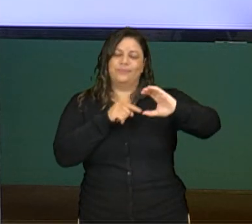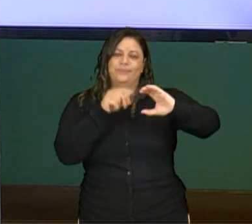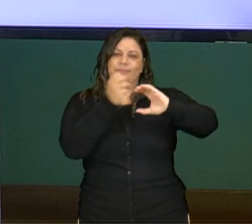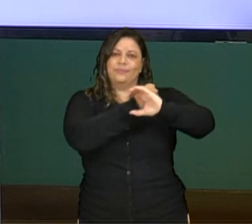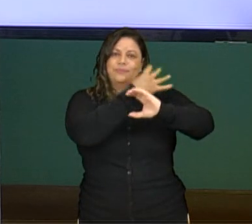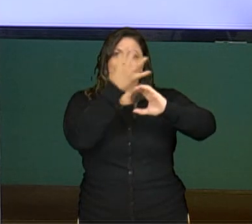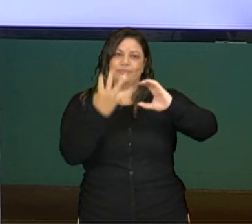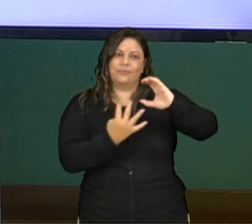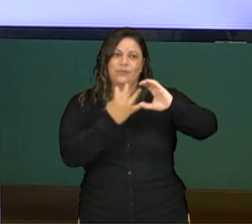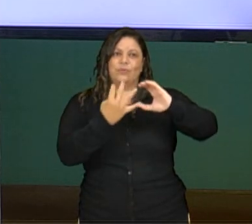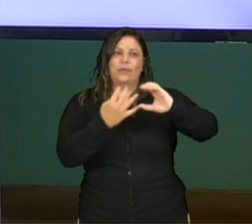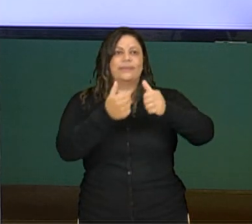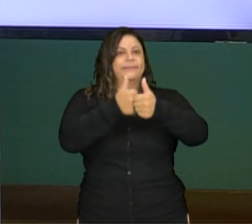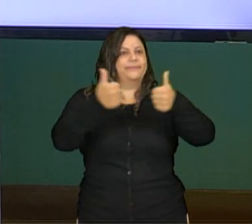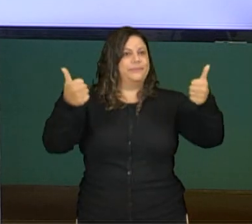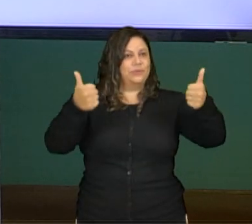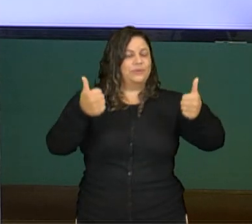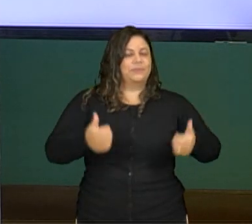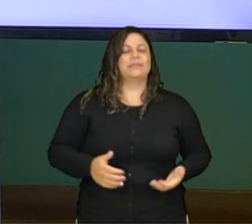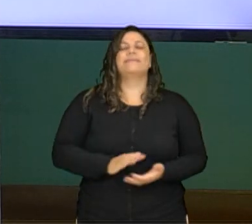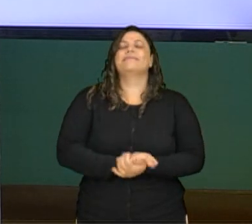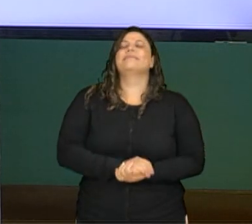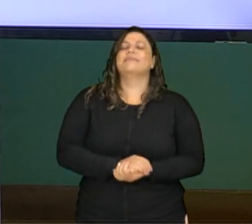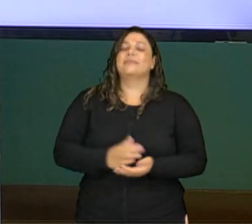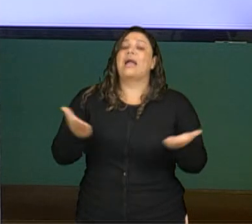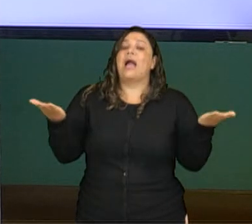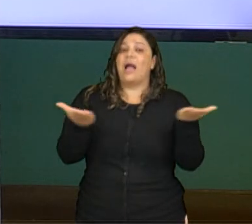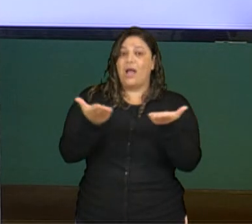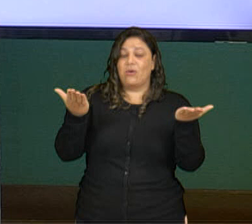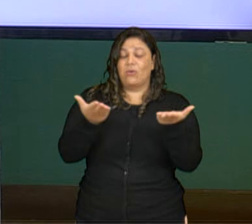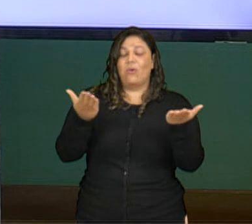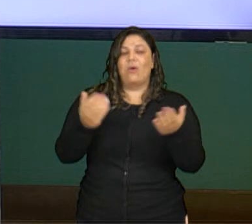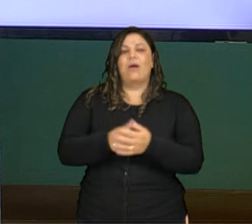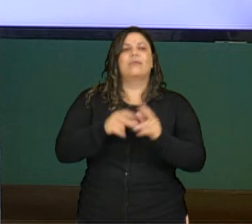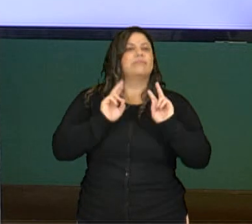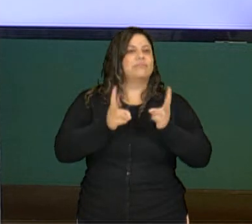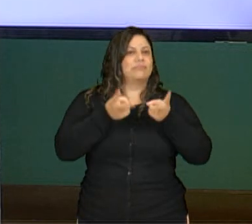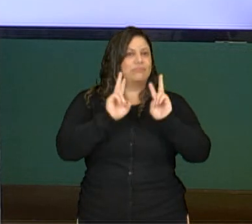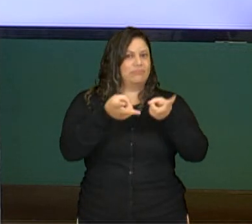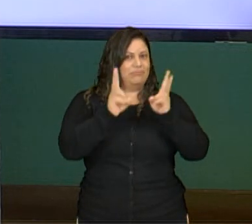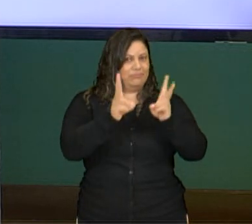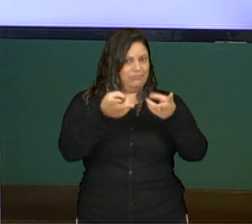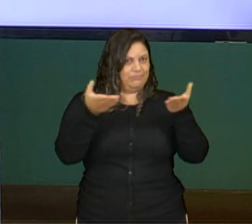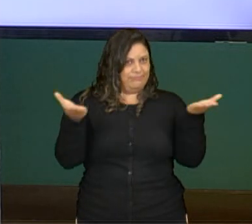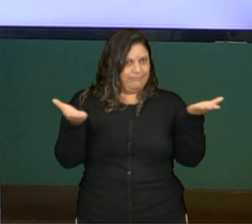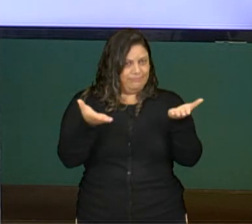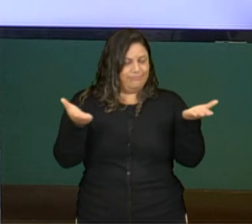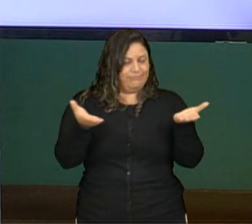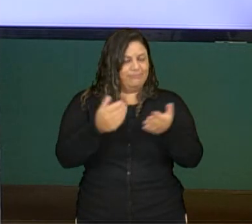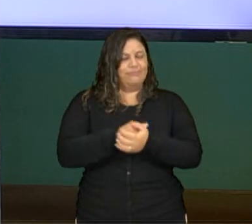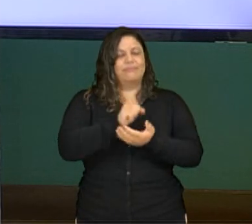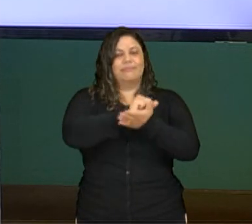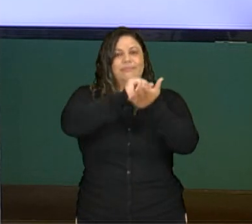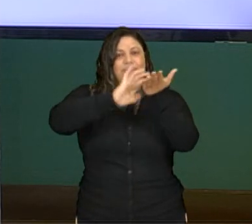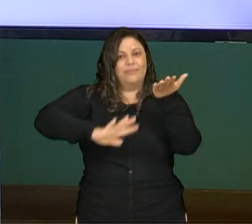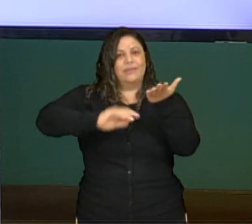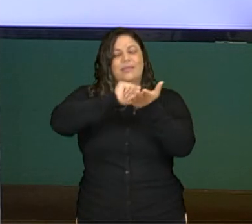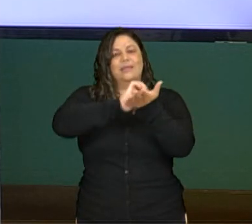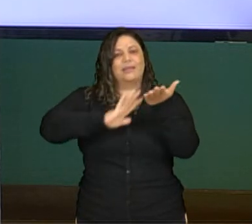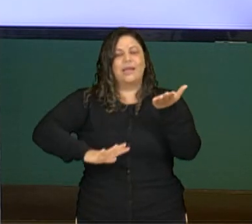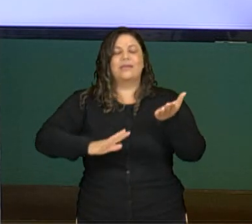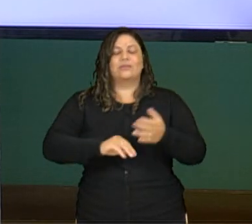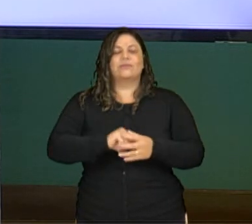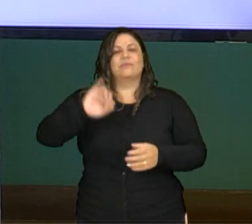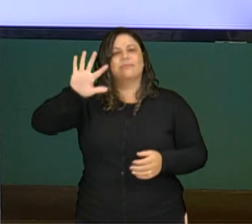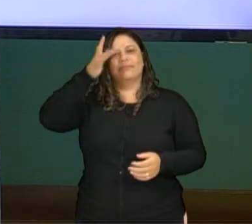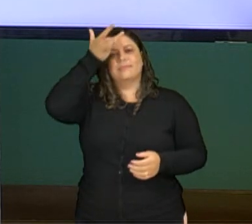4. Muito bem, vamos continuar minerando o conhecimento, vamos